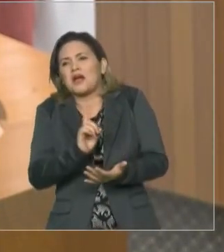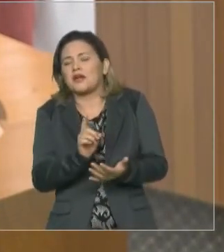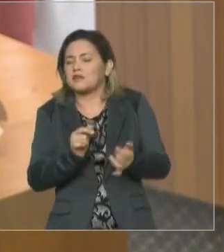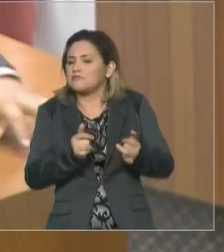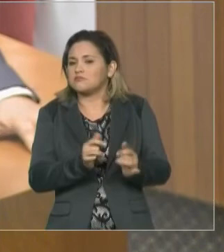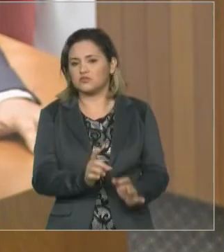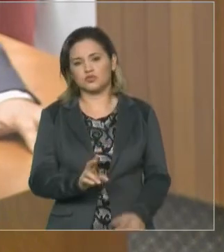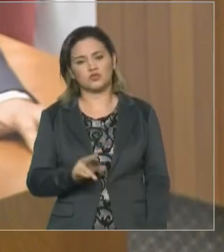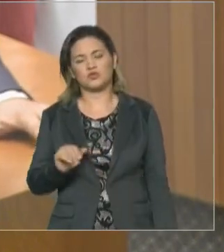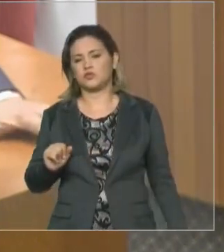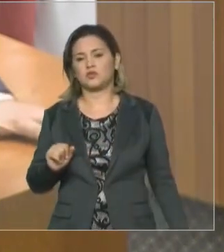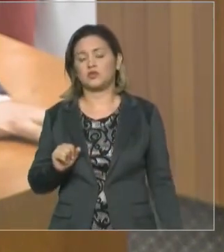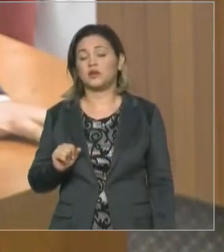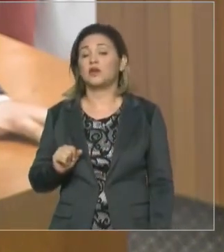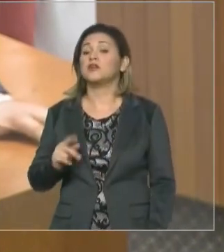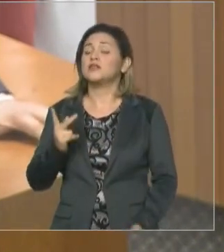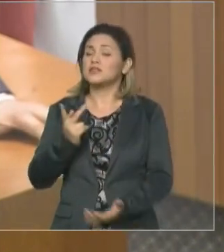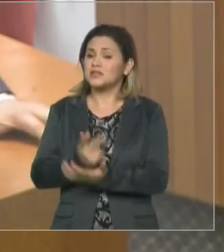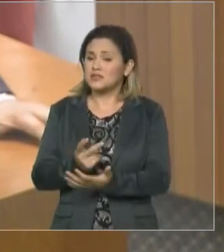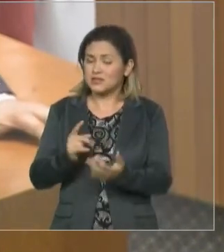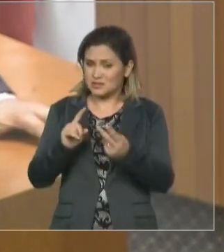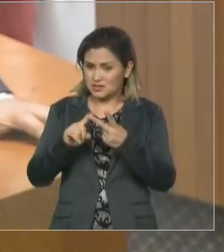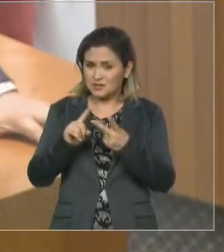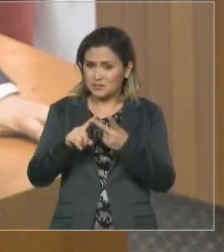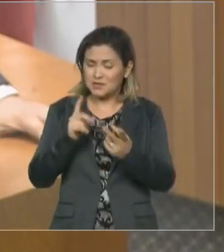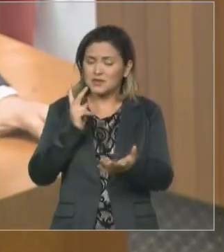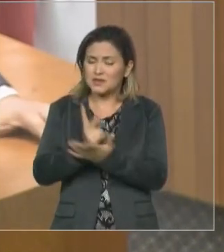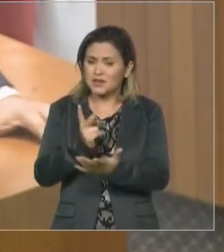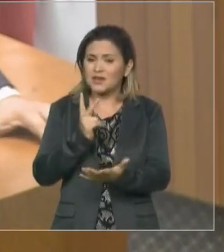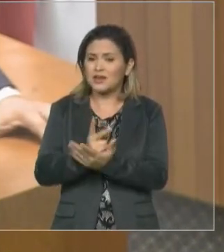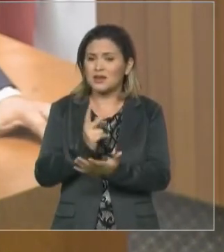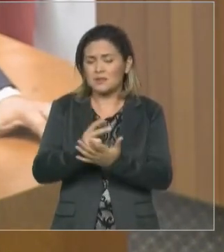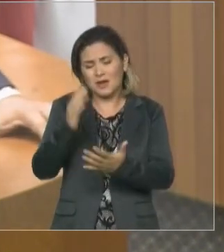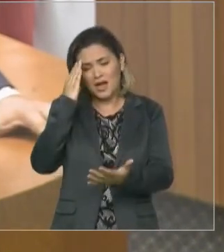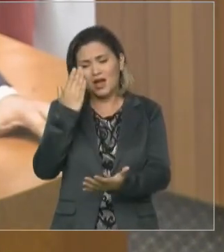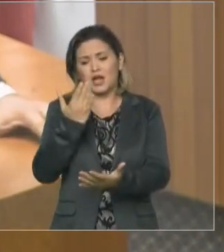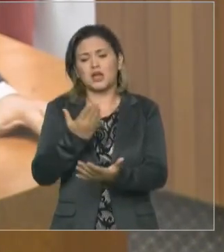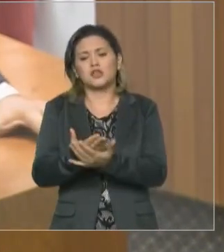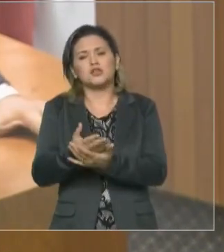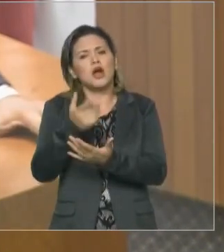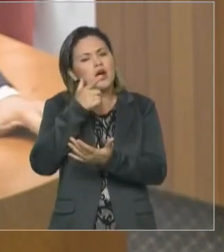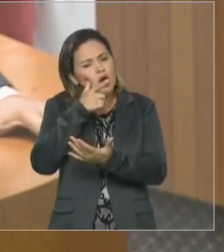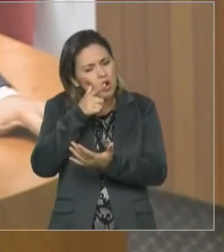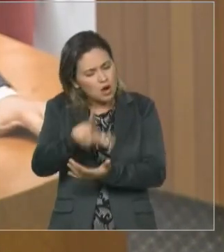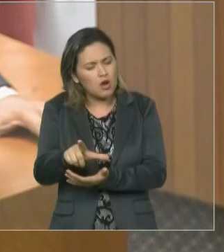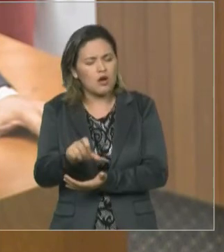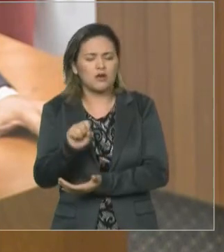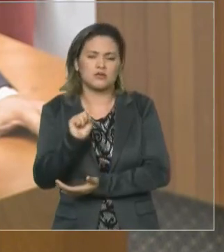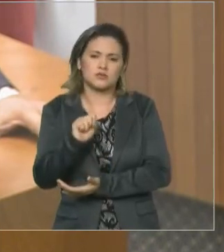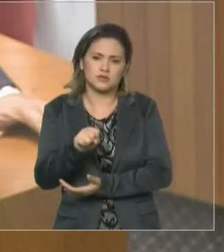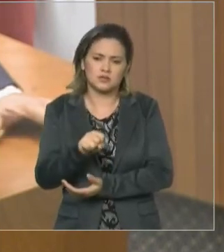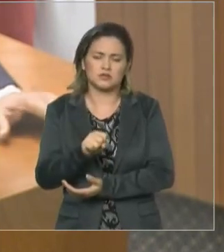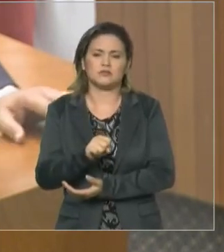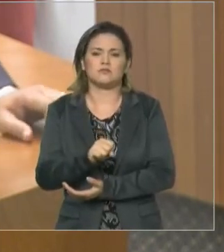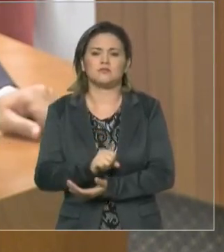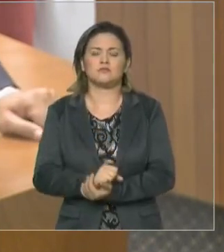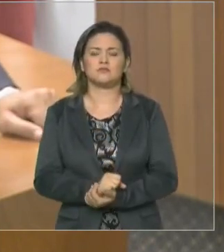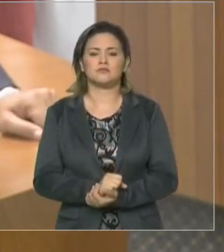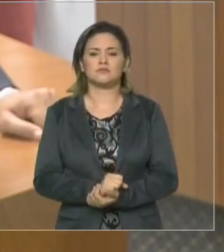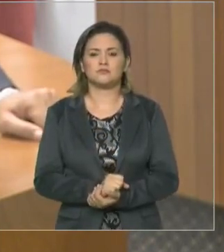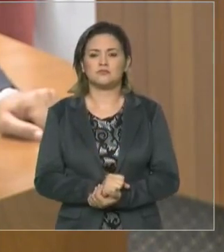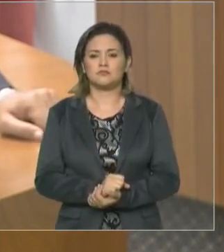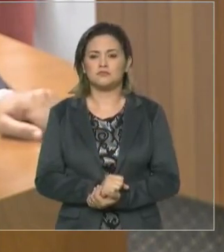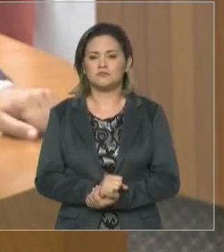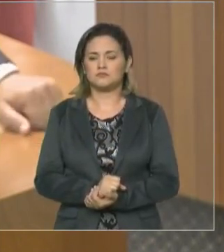Não está baixando a cabeça para ninguém. E agora, dentro de poucos dias, a Série C